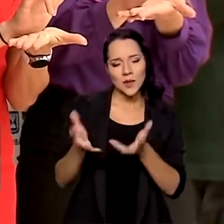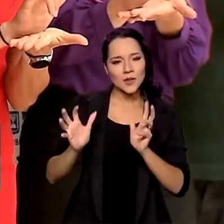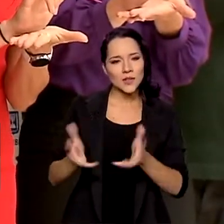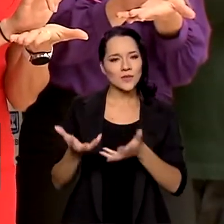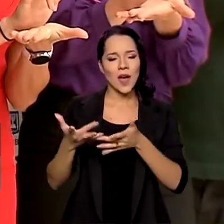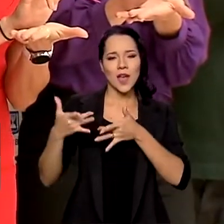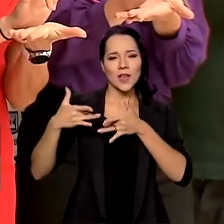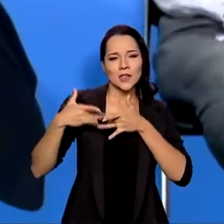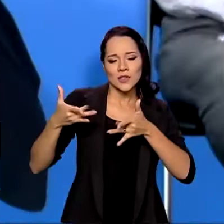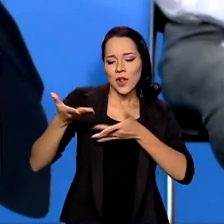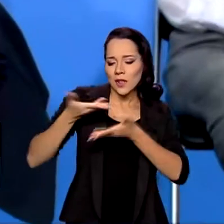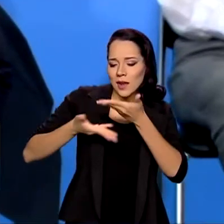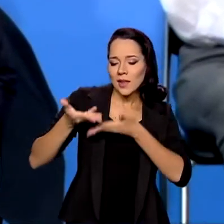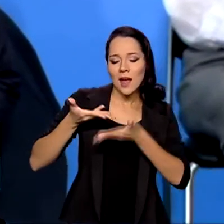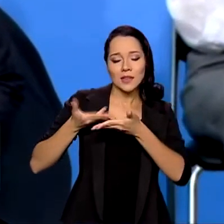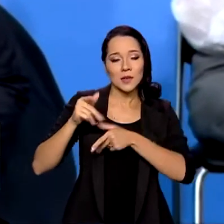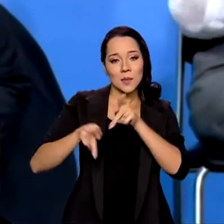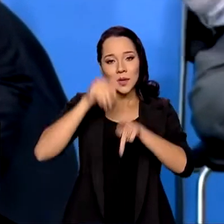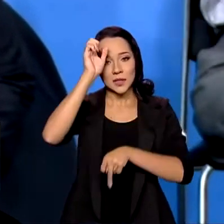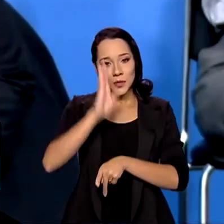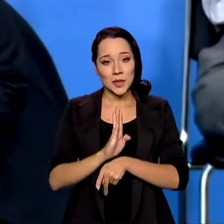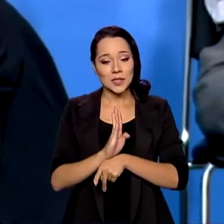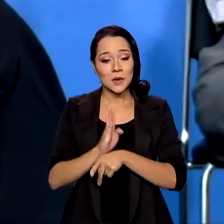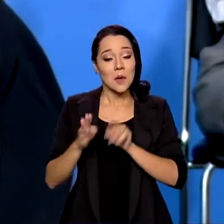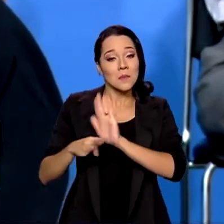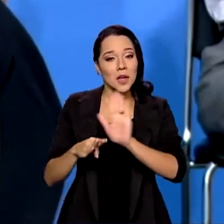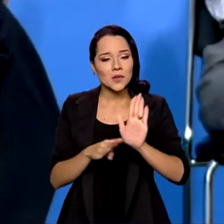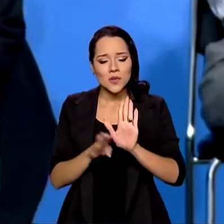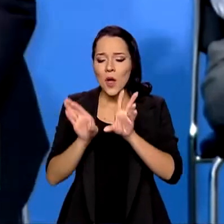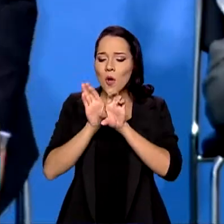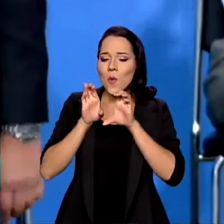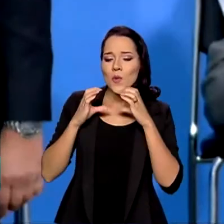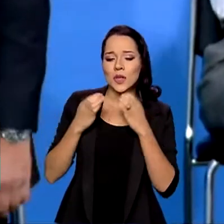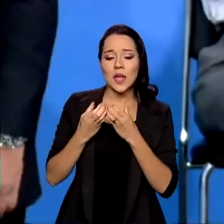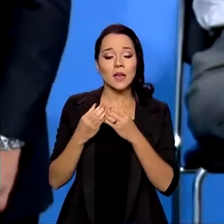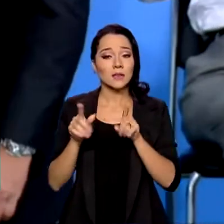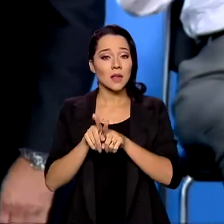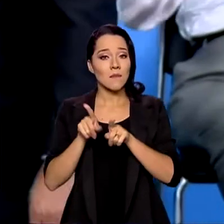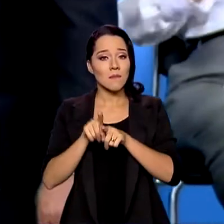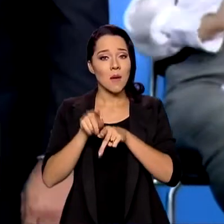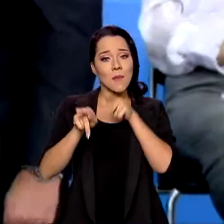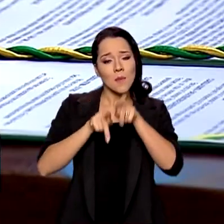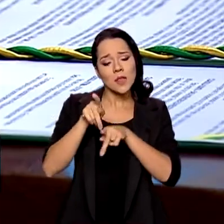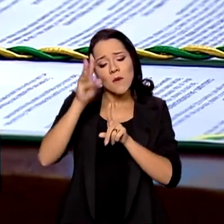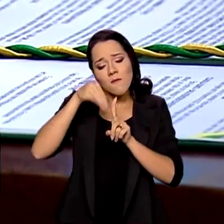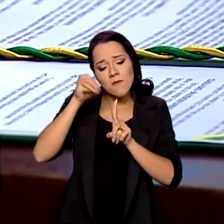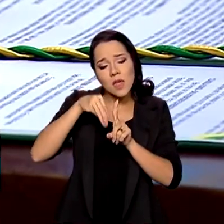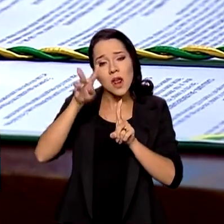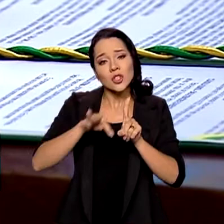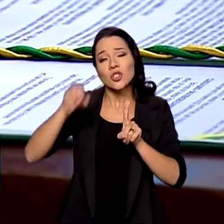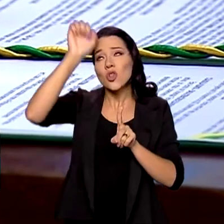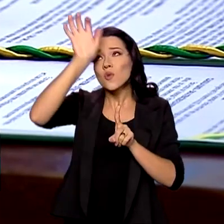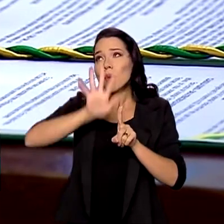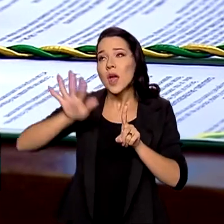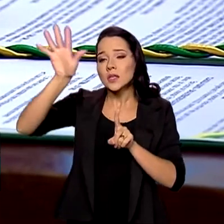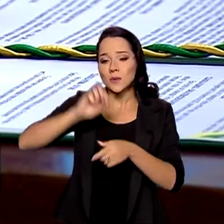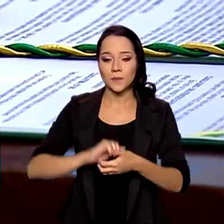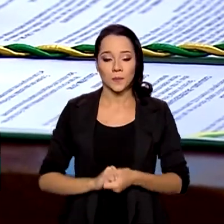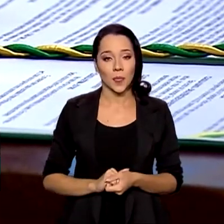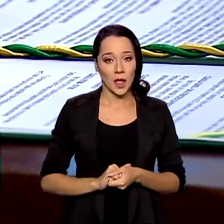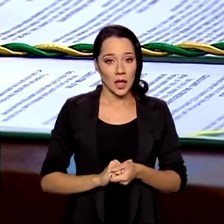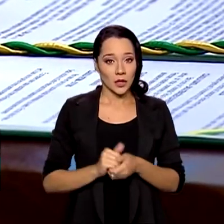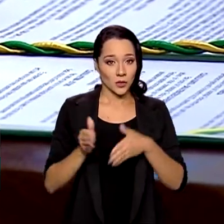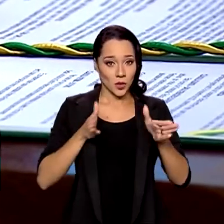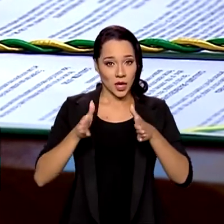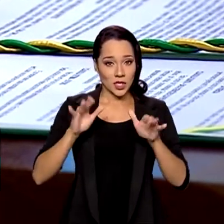a solidariedade do povo brasileiro para ajudar comunidades e populações vulneráveis de todo o país. Durante a